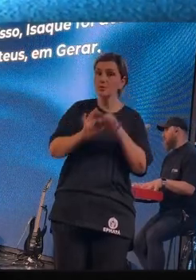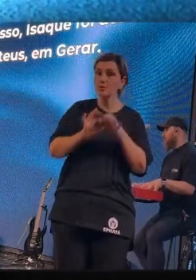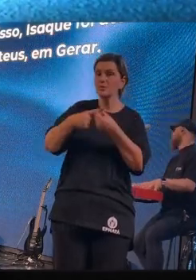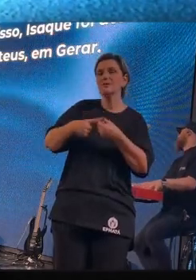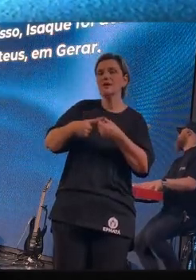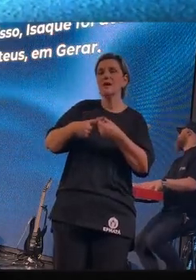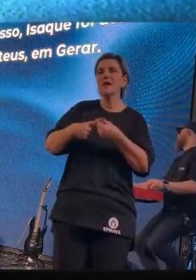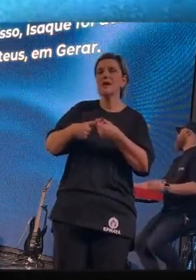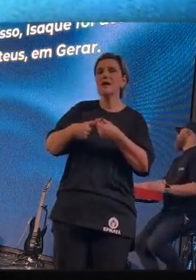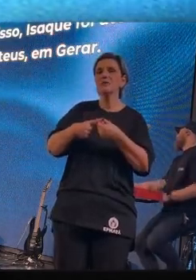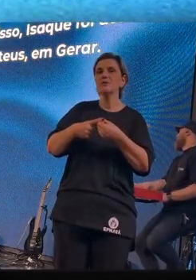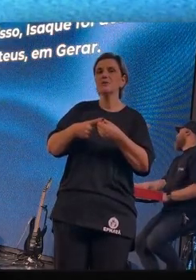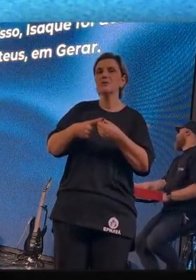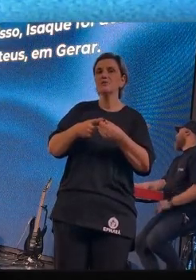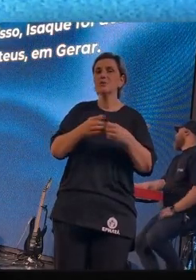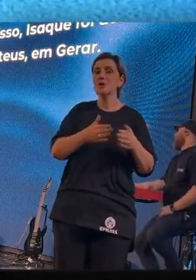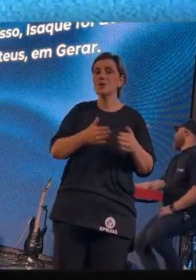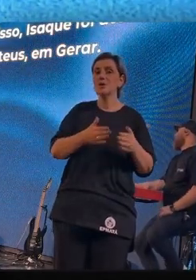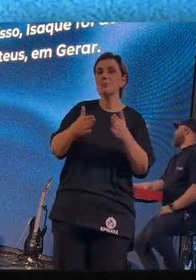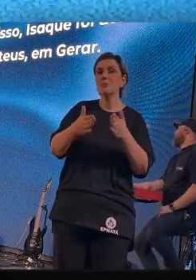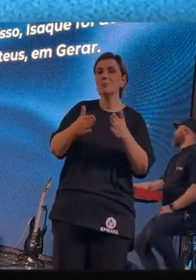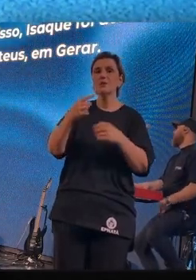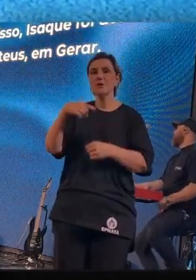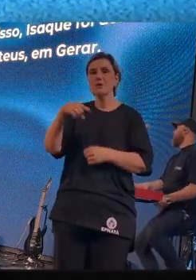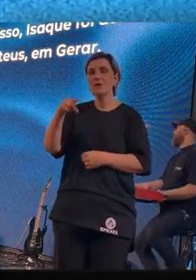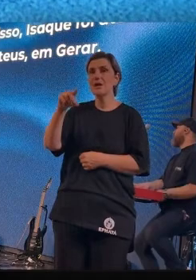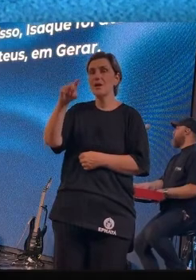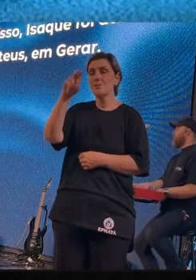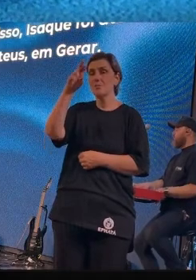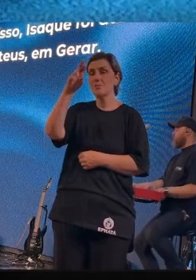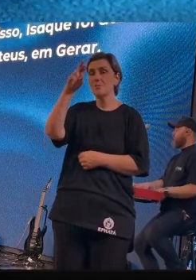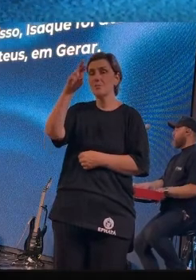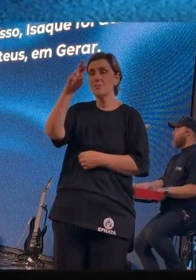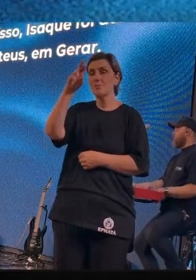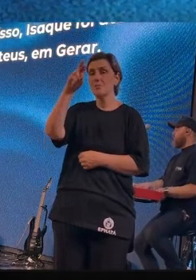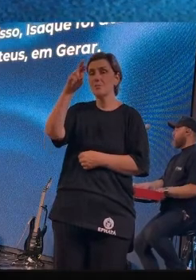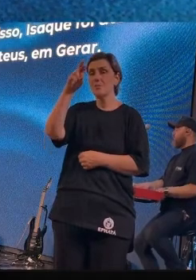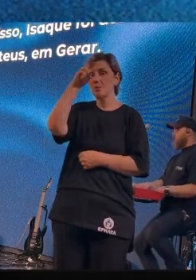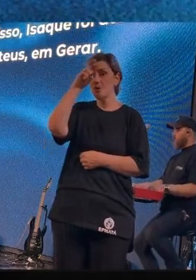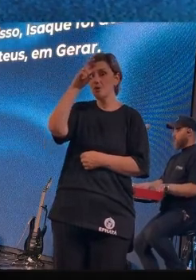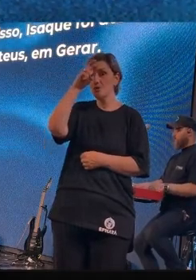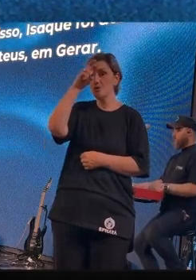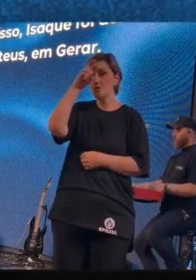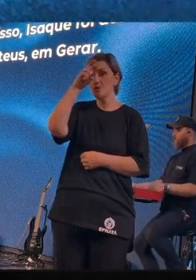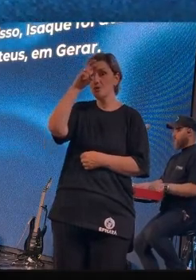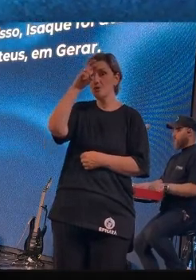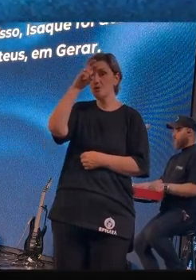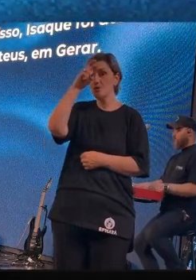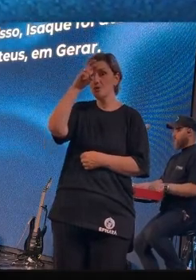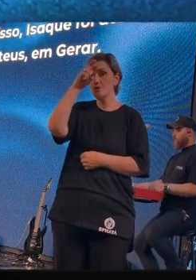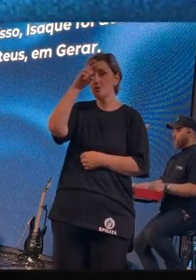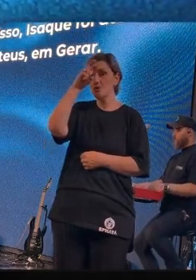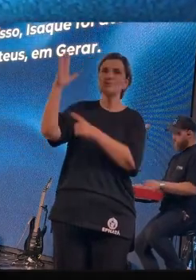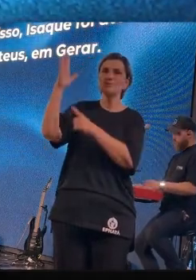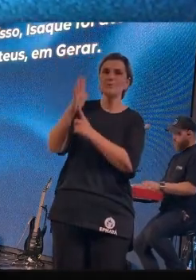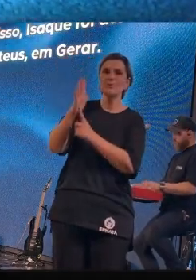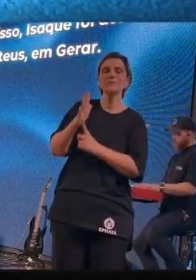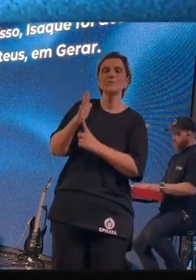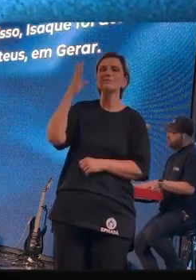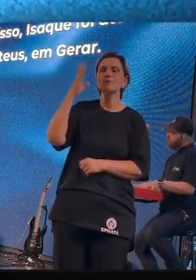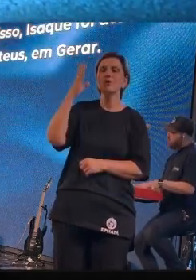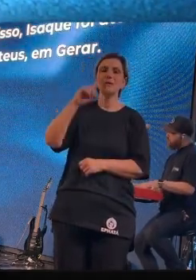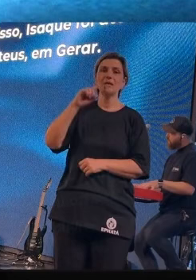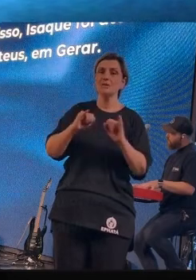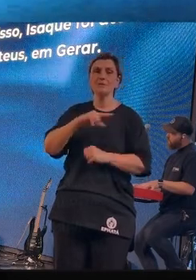era rota para o Egito. Deus intervém, Deus aparece no meio da decisão de Isaac e diz: não desça ao Egito. E